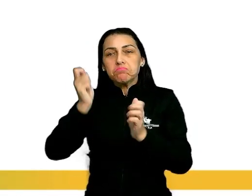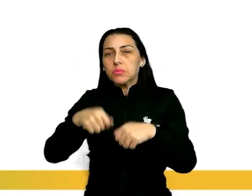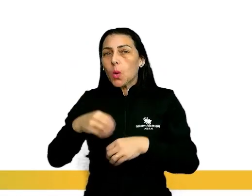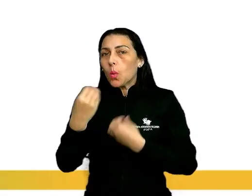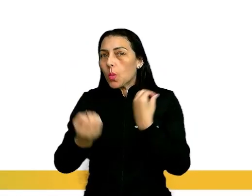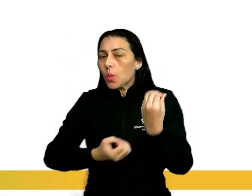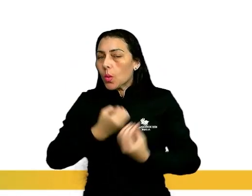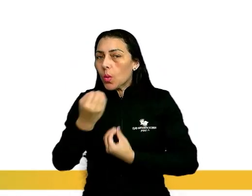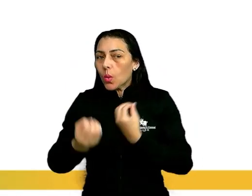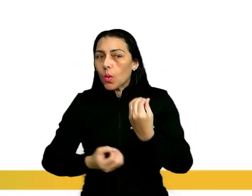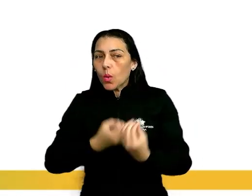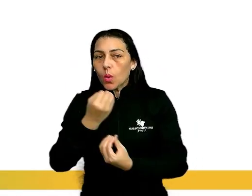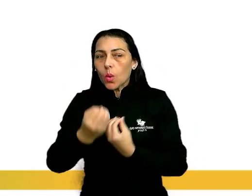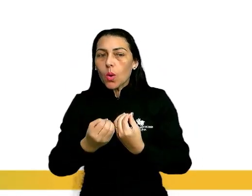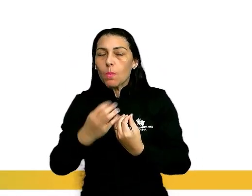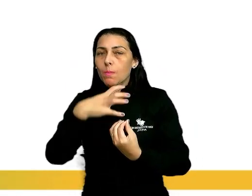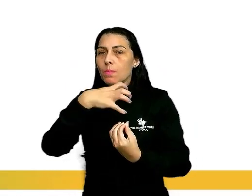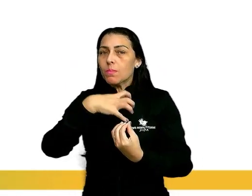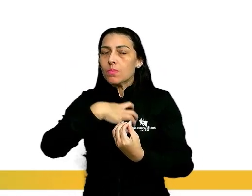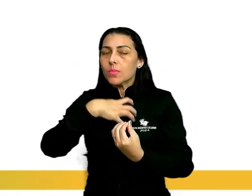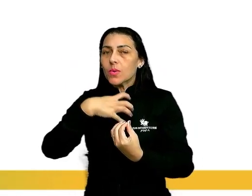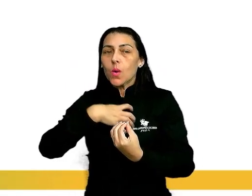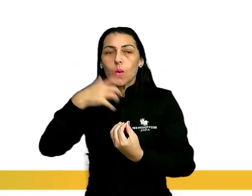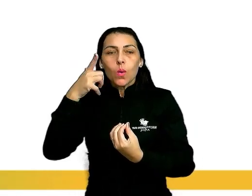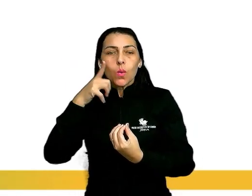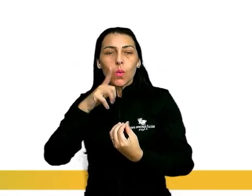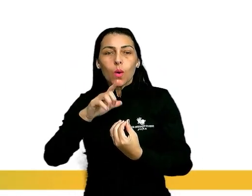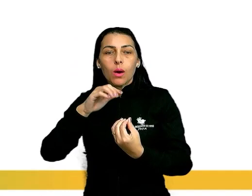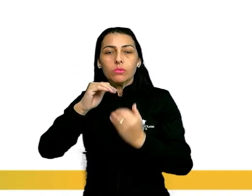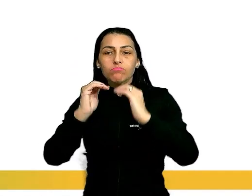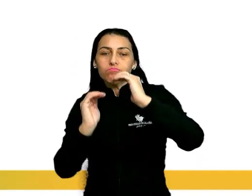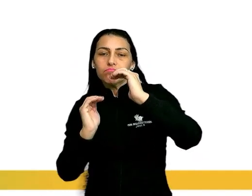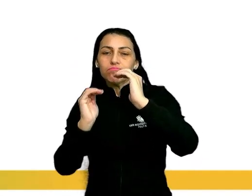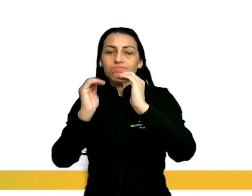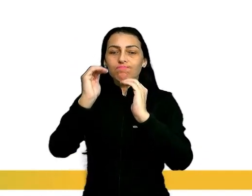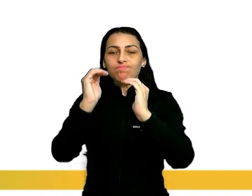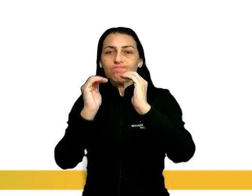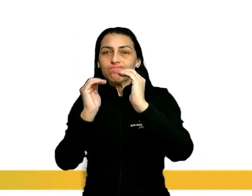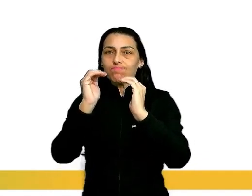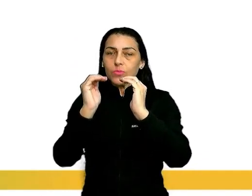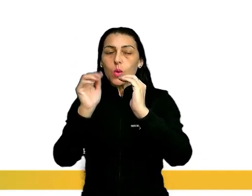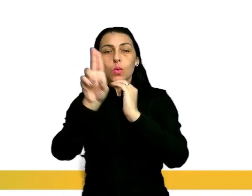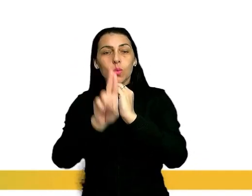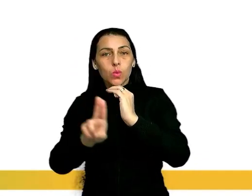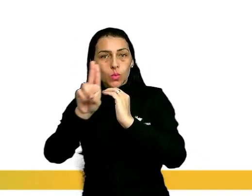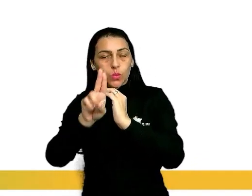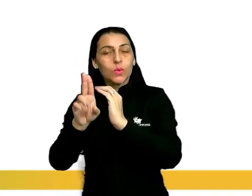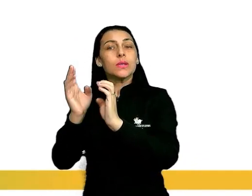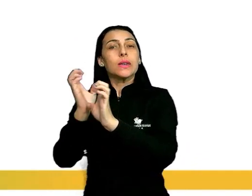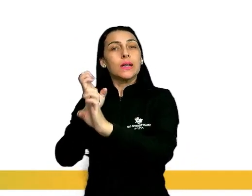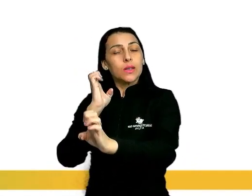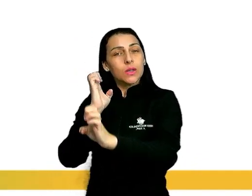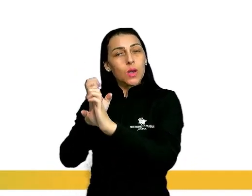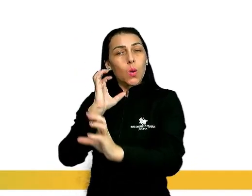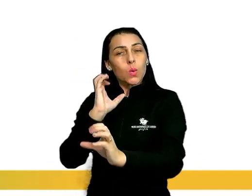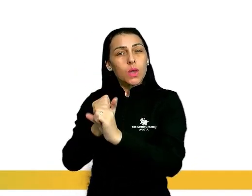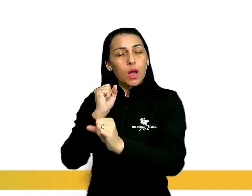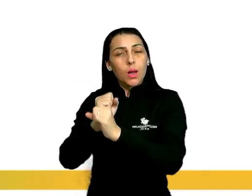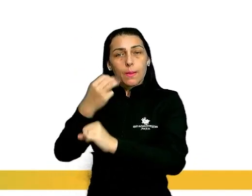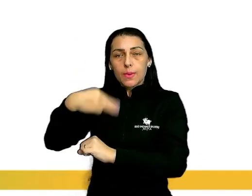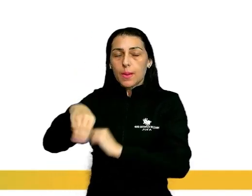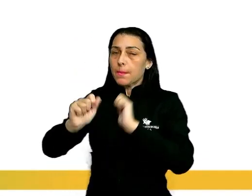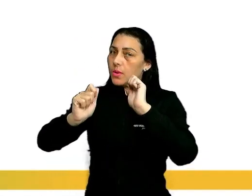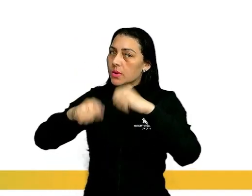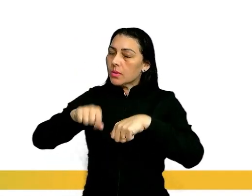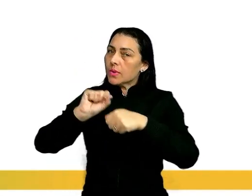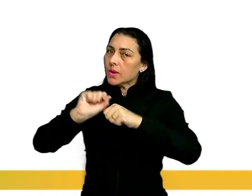né como é que esse curba esse formato aí consegue se equilibrar né não usando a engenharia os cálculos matemáticos é possível